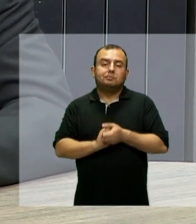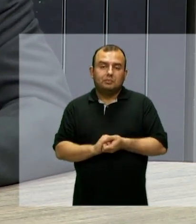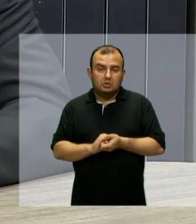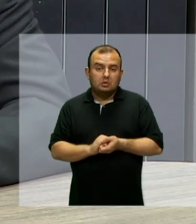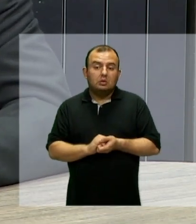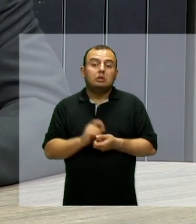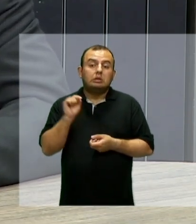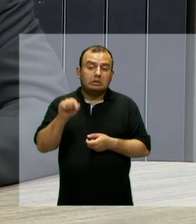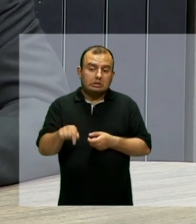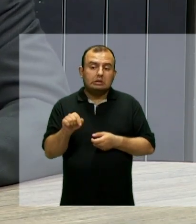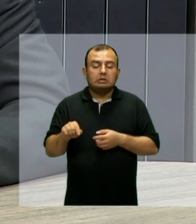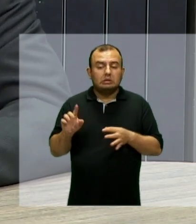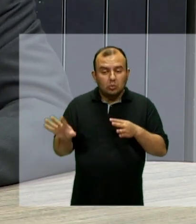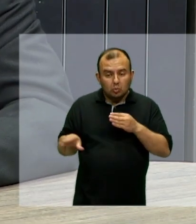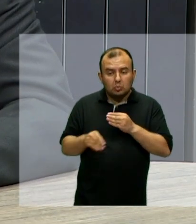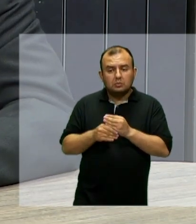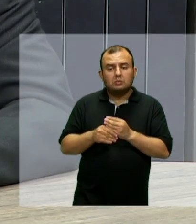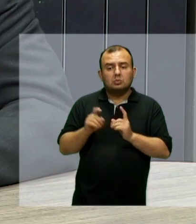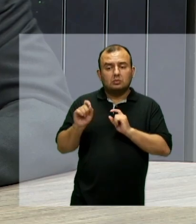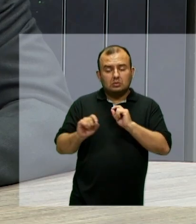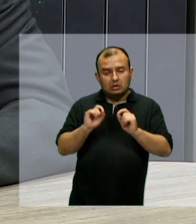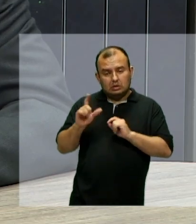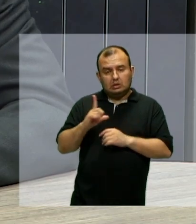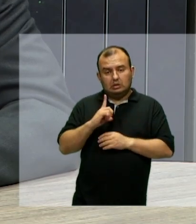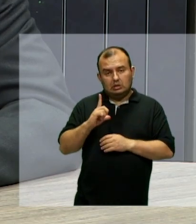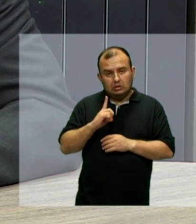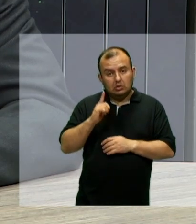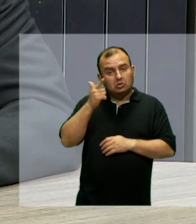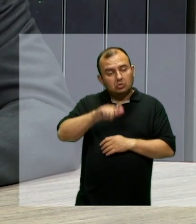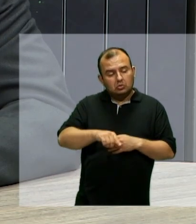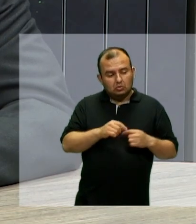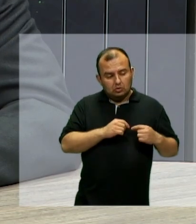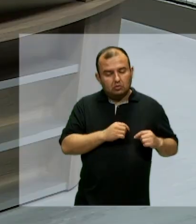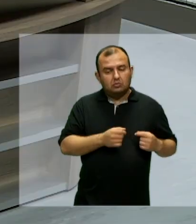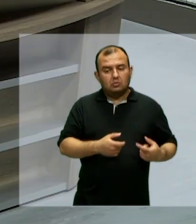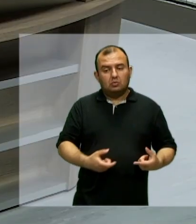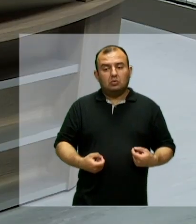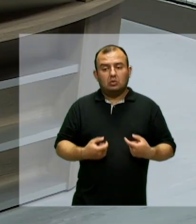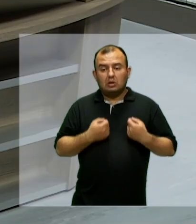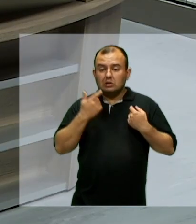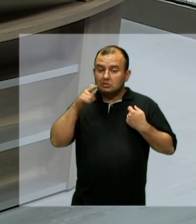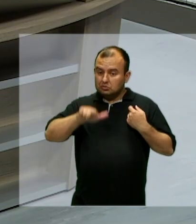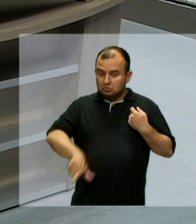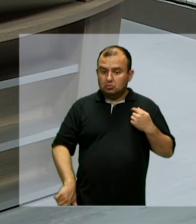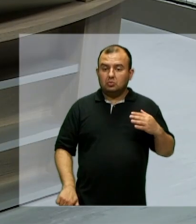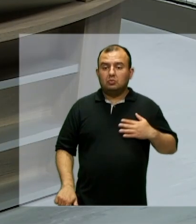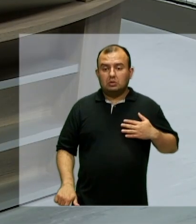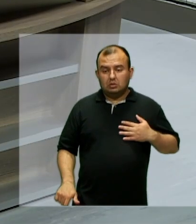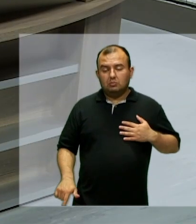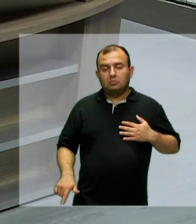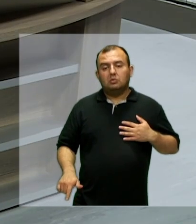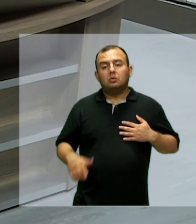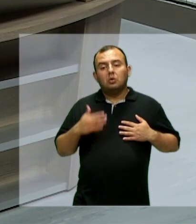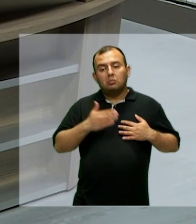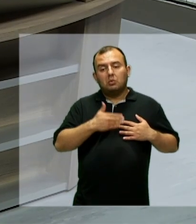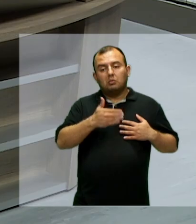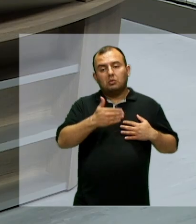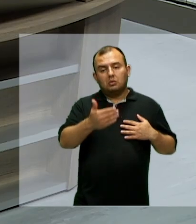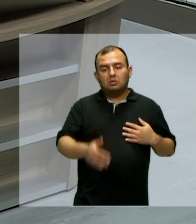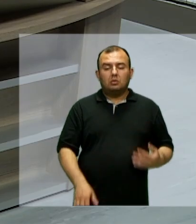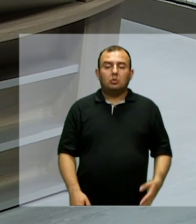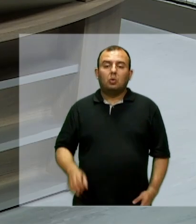Então, nesse acompanhamento, nós vamos ver se não existe o que a gente chama de recidiva, né? A doença voltar, né? Ou recorrência, né? Mas eu